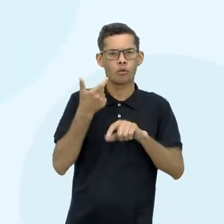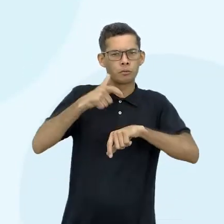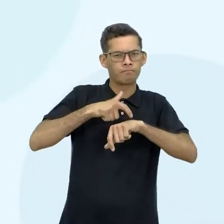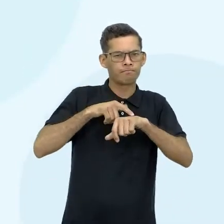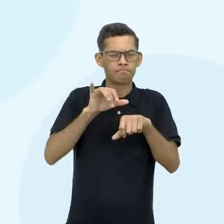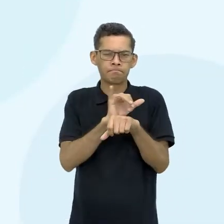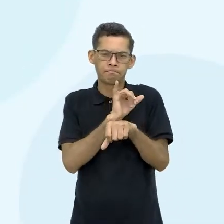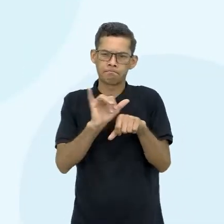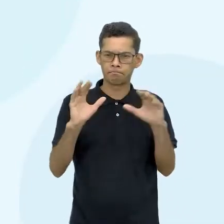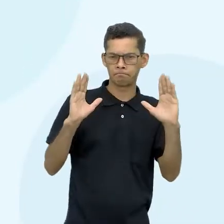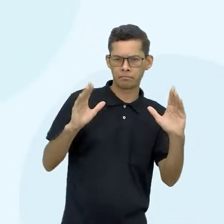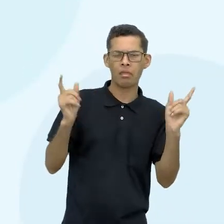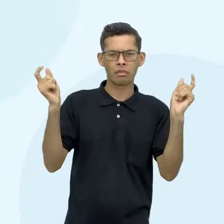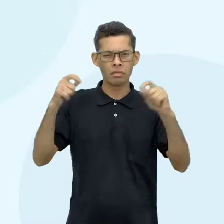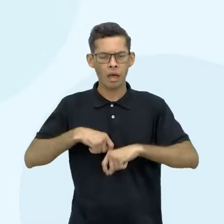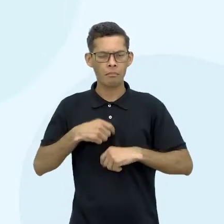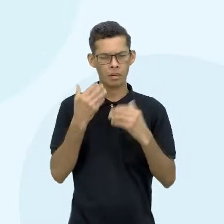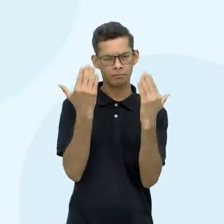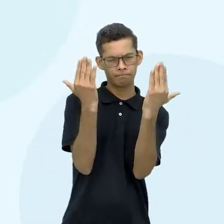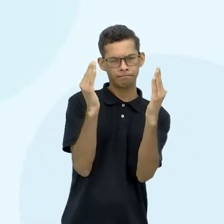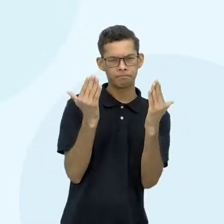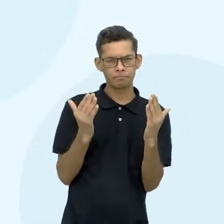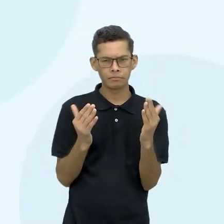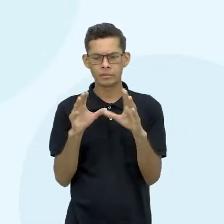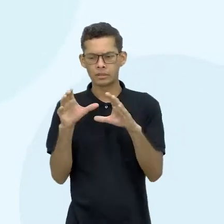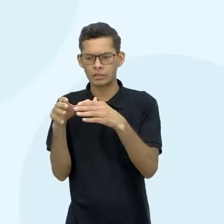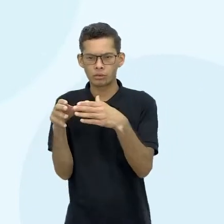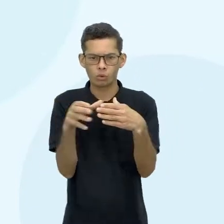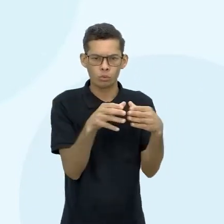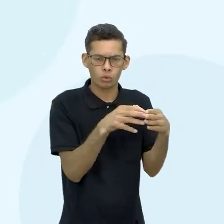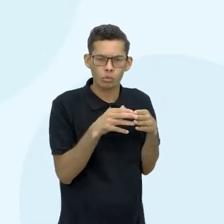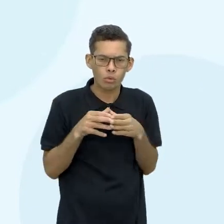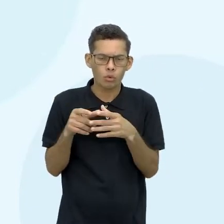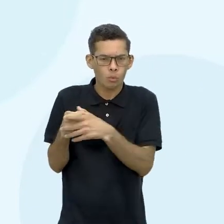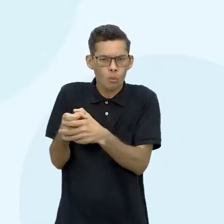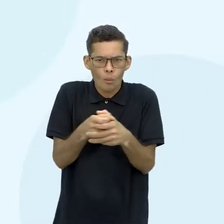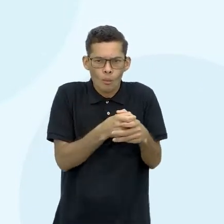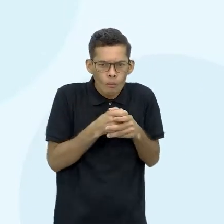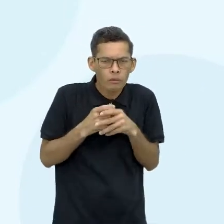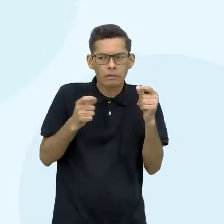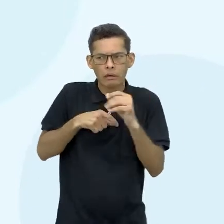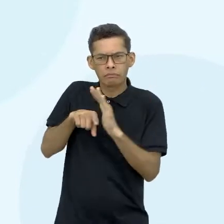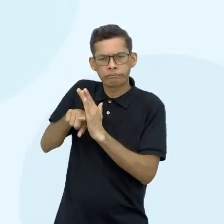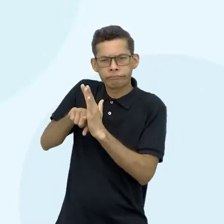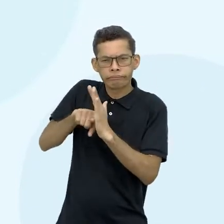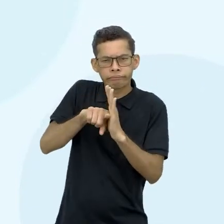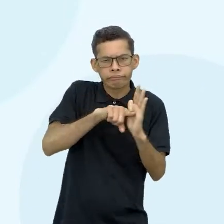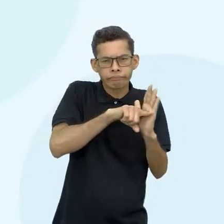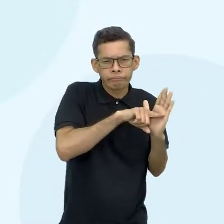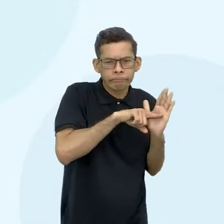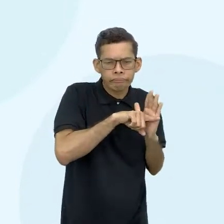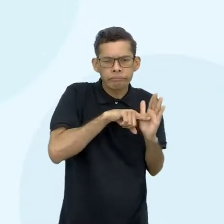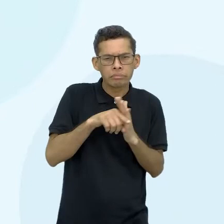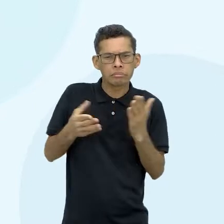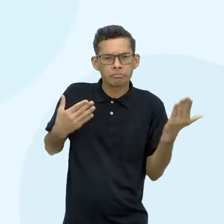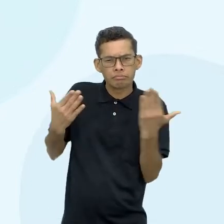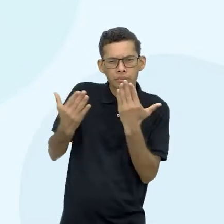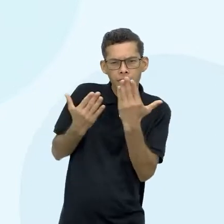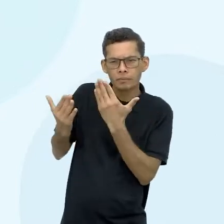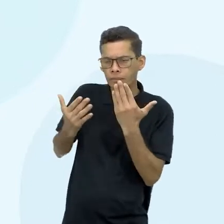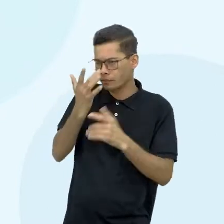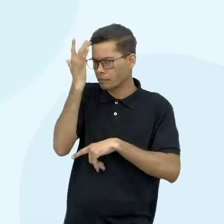é possível analisar dinâmicas em grupos pequenos, ainda que isso possa suscitar um comportamento artificial nas